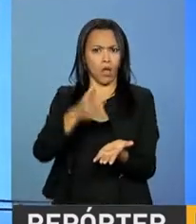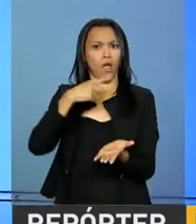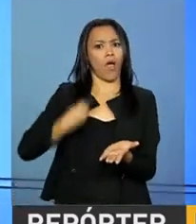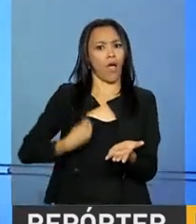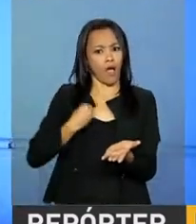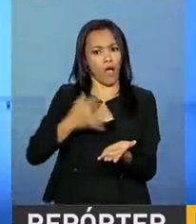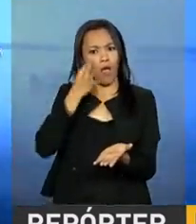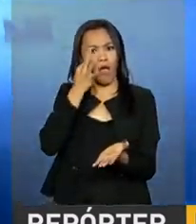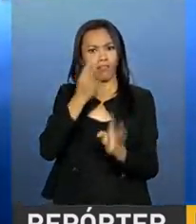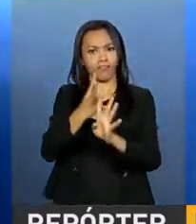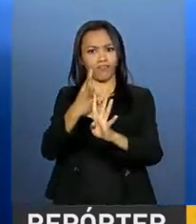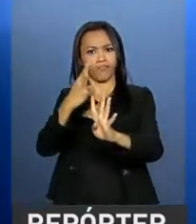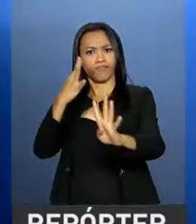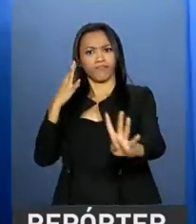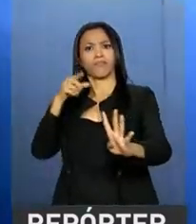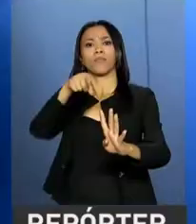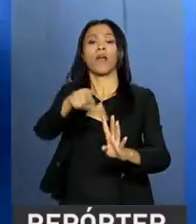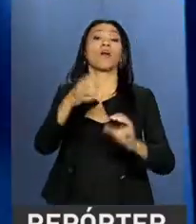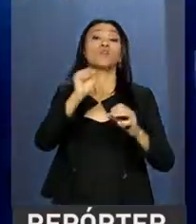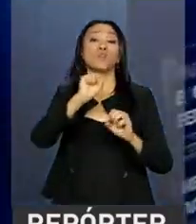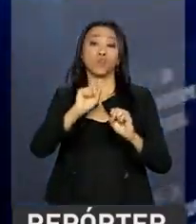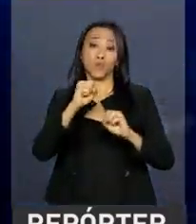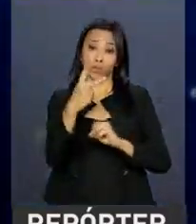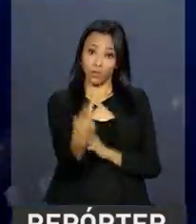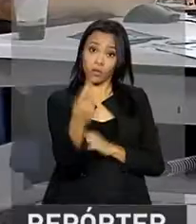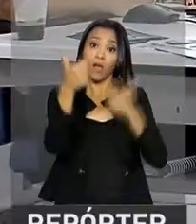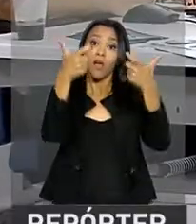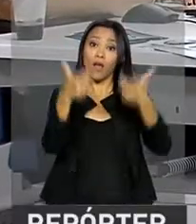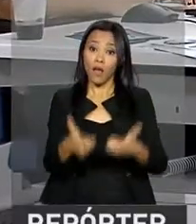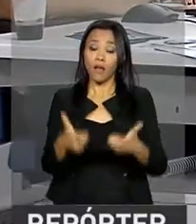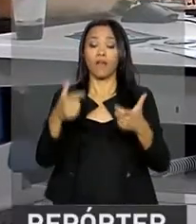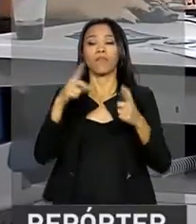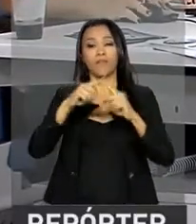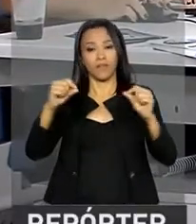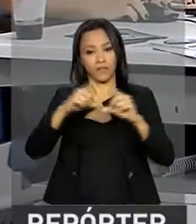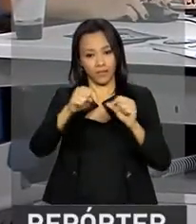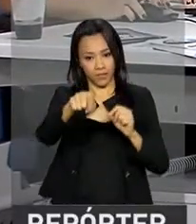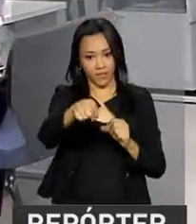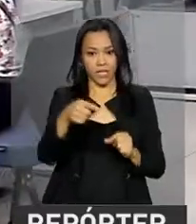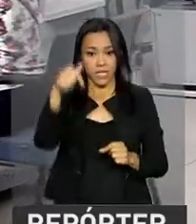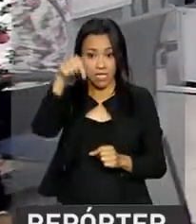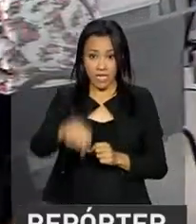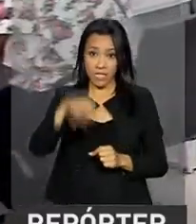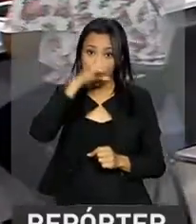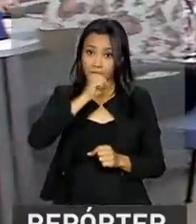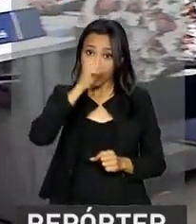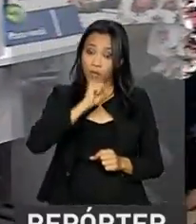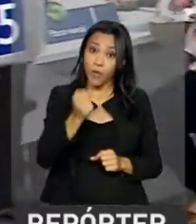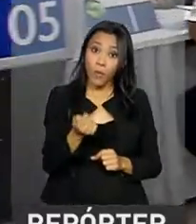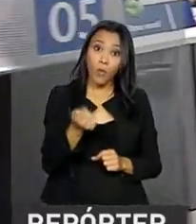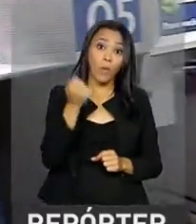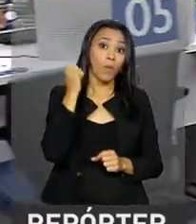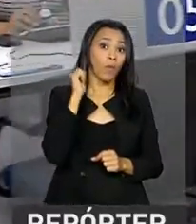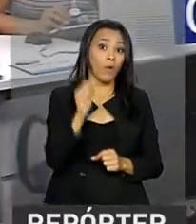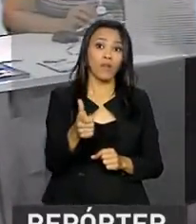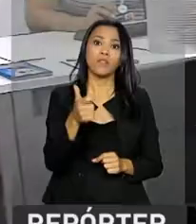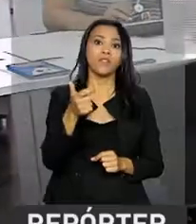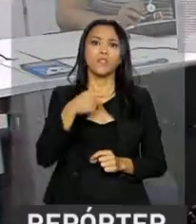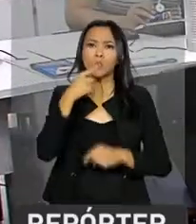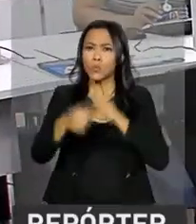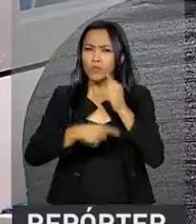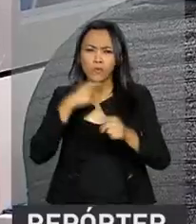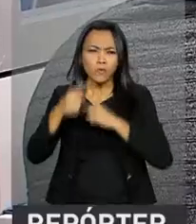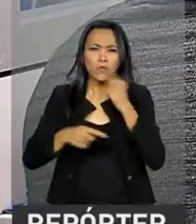fila nesta agência da caixa de um shopping em brasília o atendimento neste sábado foi quase que exclusivamente para tirar